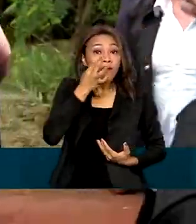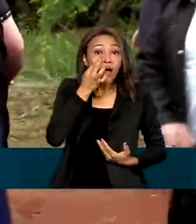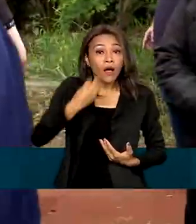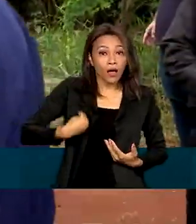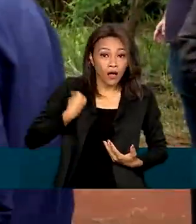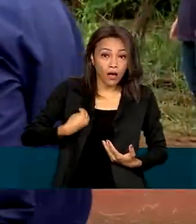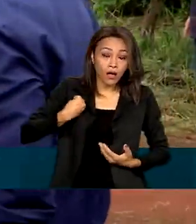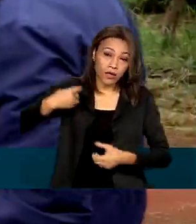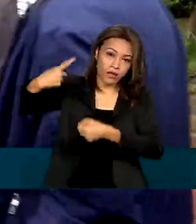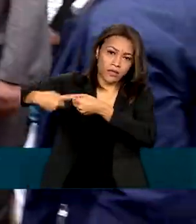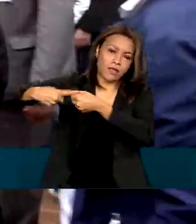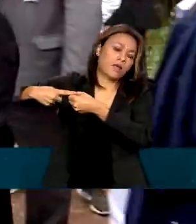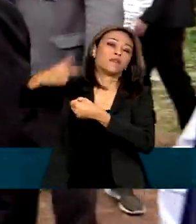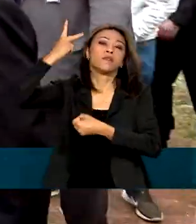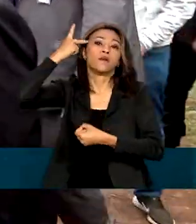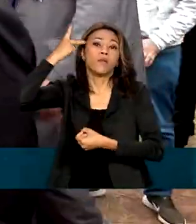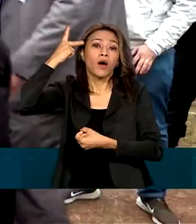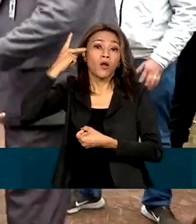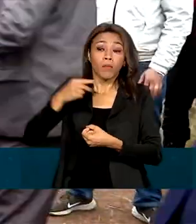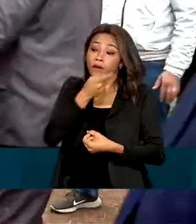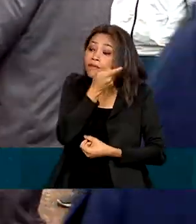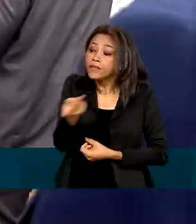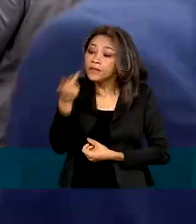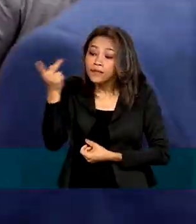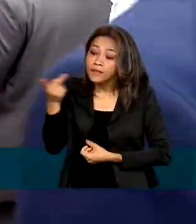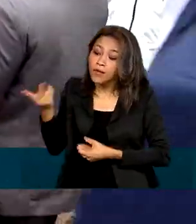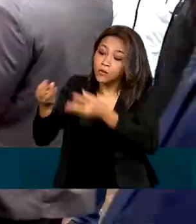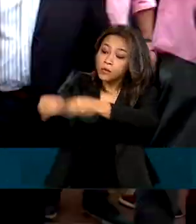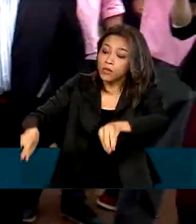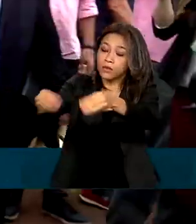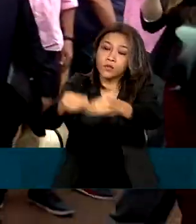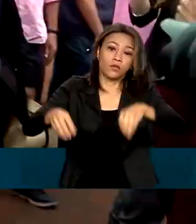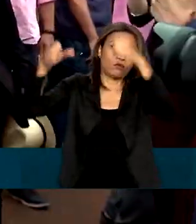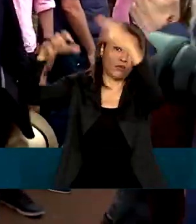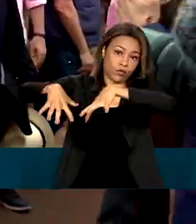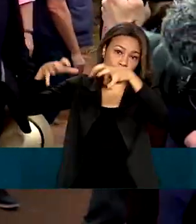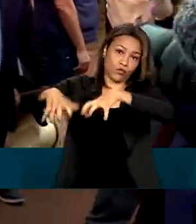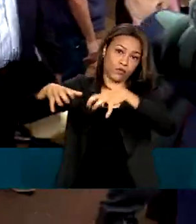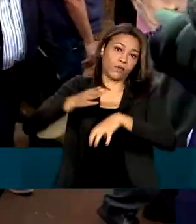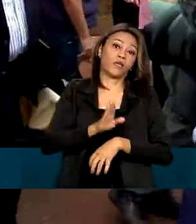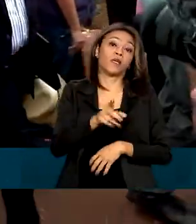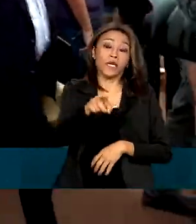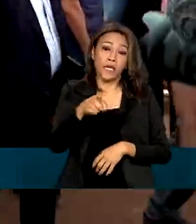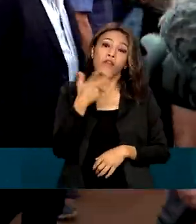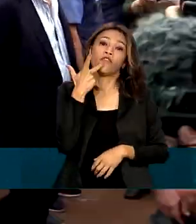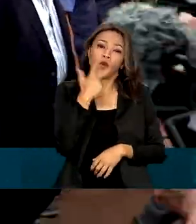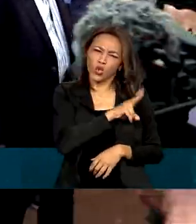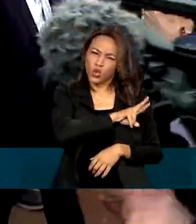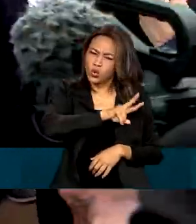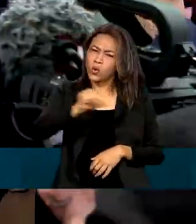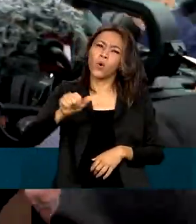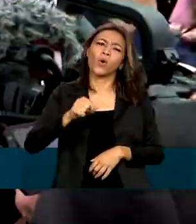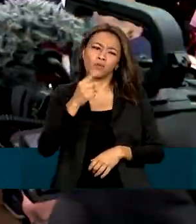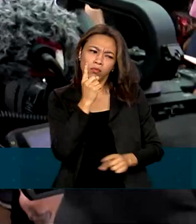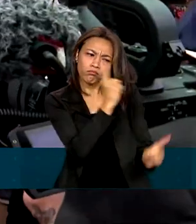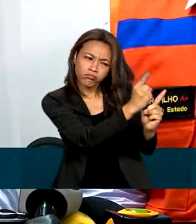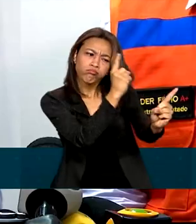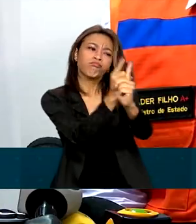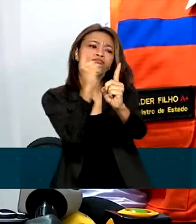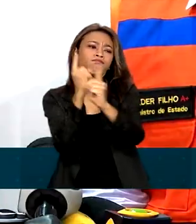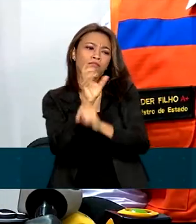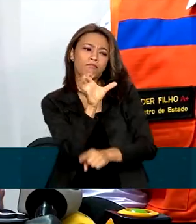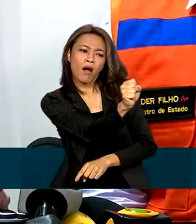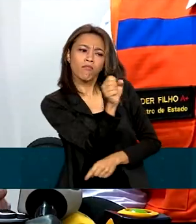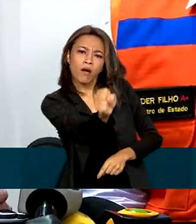Paulo, para visitar áreas afetadas pelas chuvas. Ele garantiu que todos serão identificados. Não